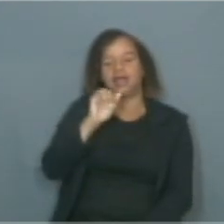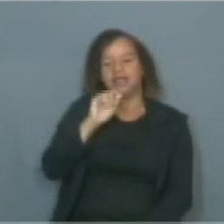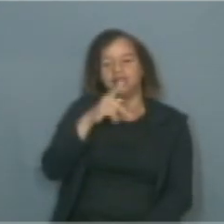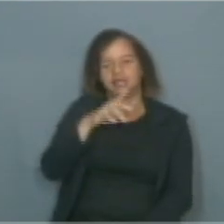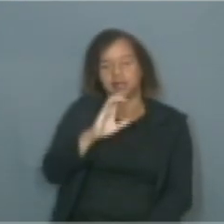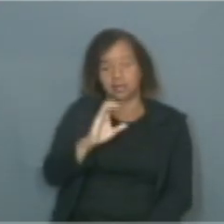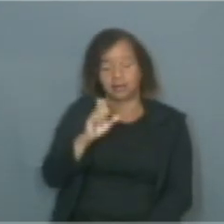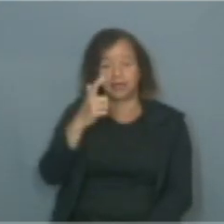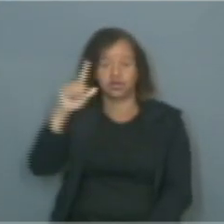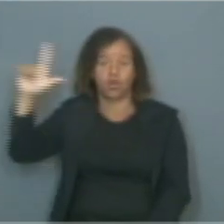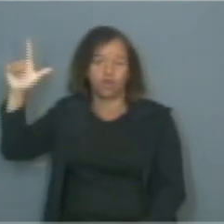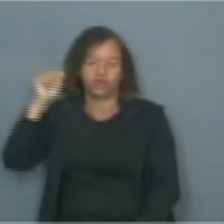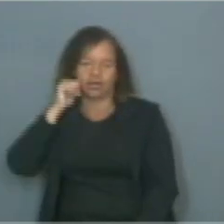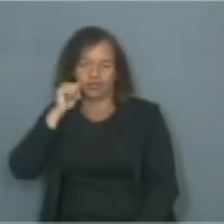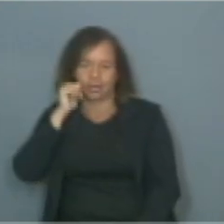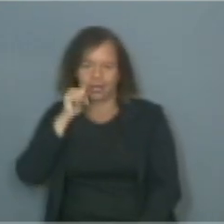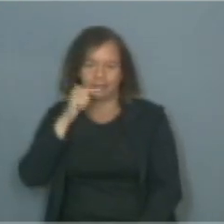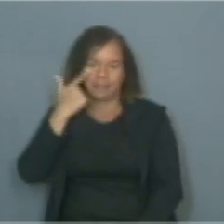Mas existem outros